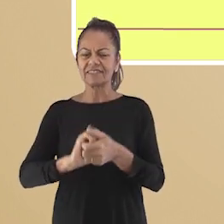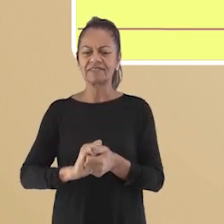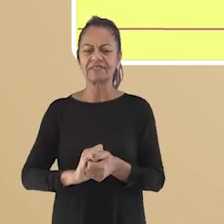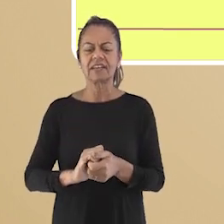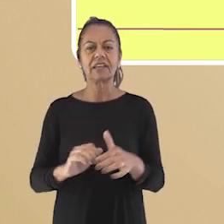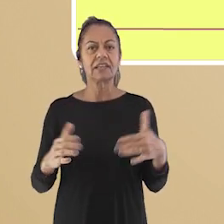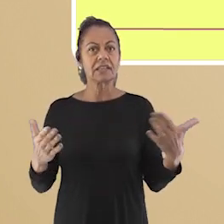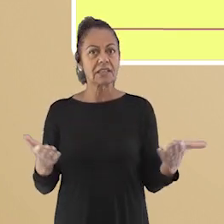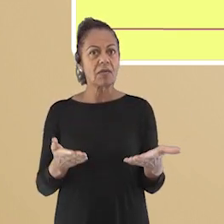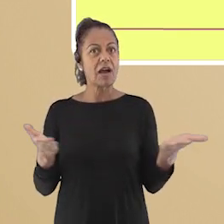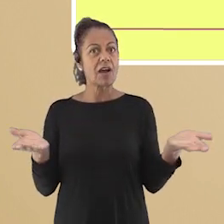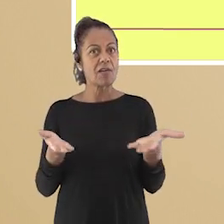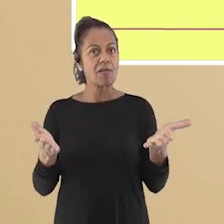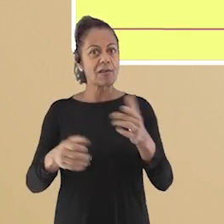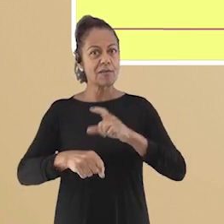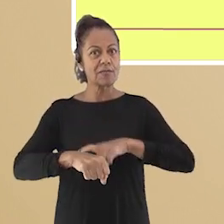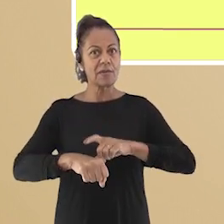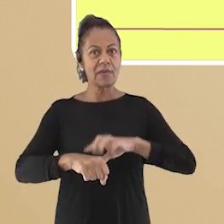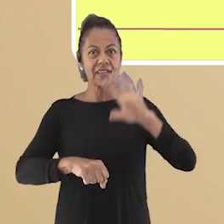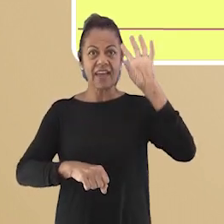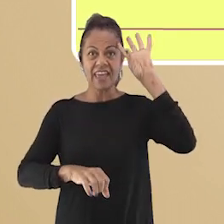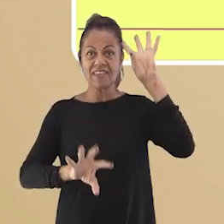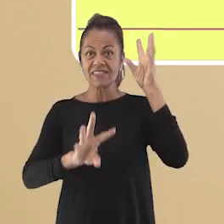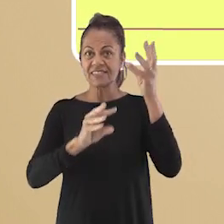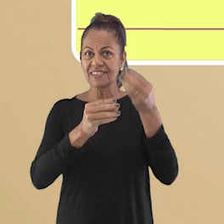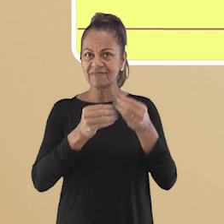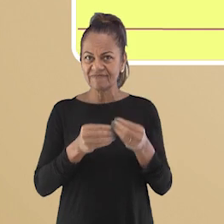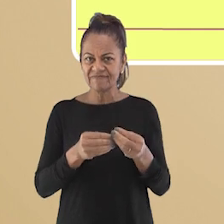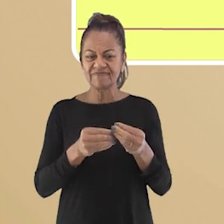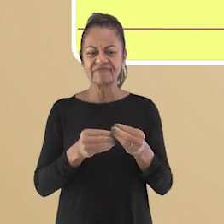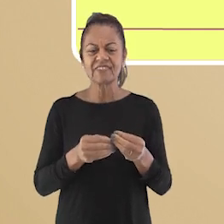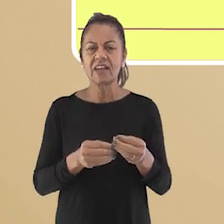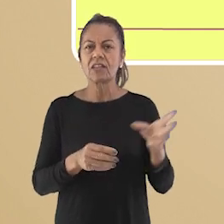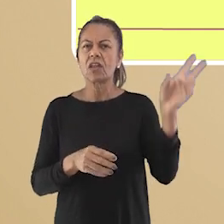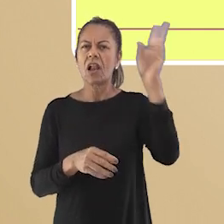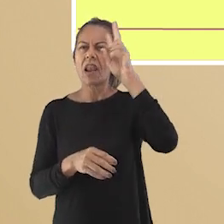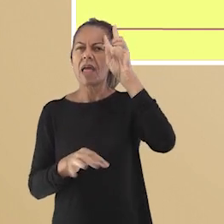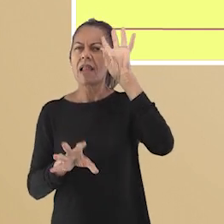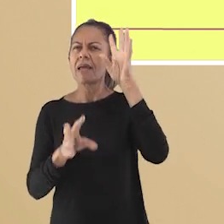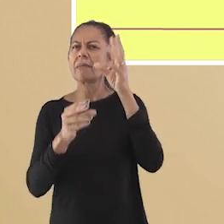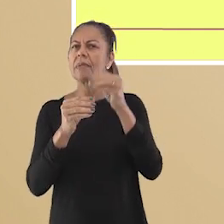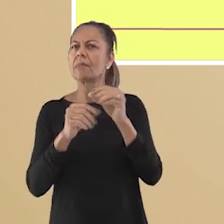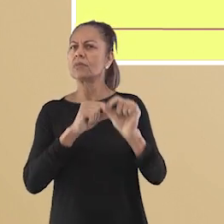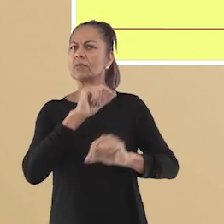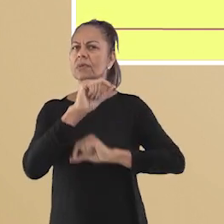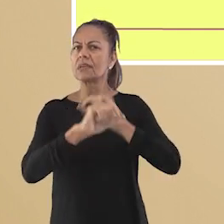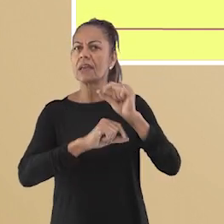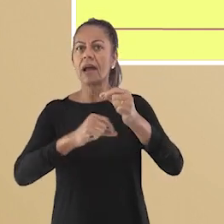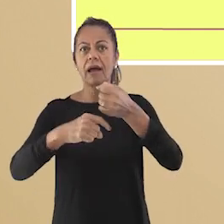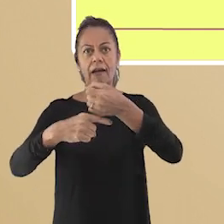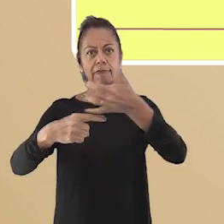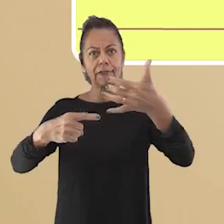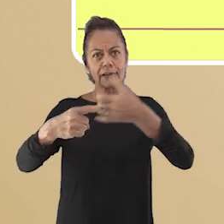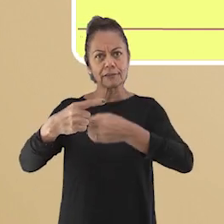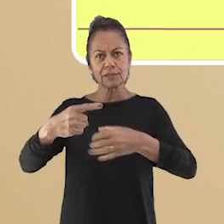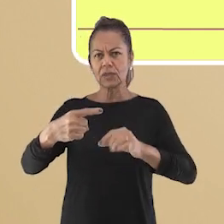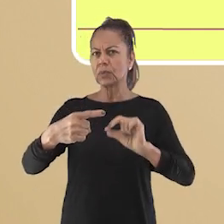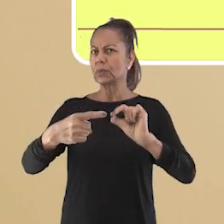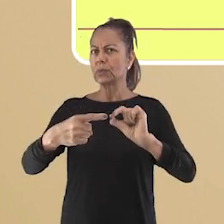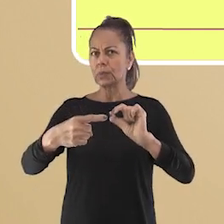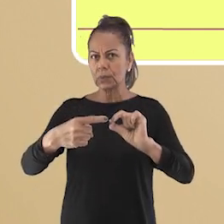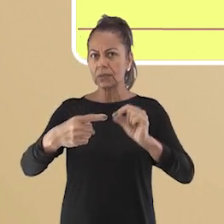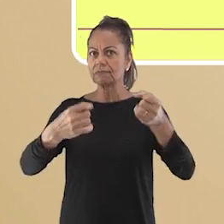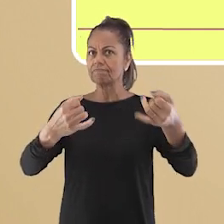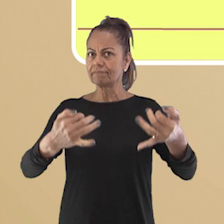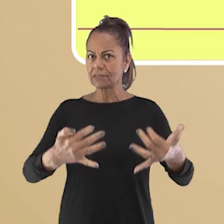a hora da nossa revisão do dia. Hoje, nós relembramos o que é uma fração, nós aprendemos sobre